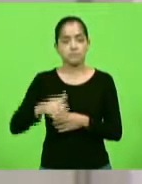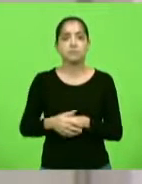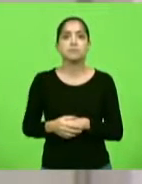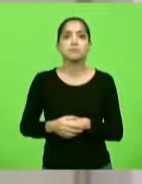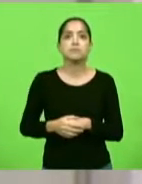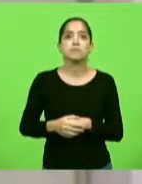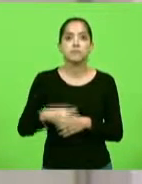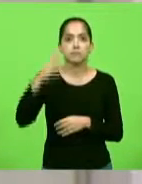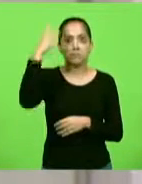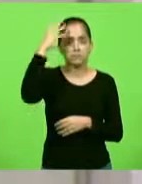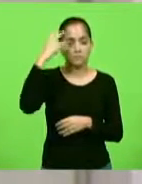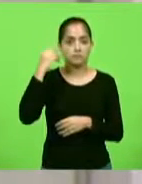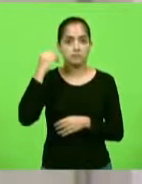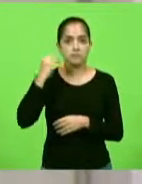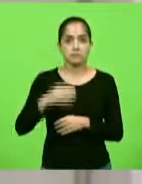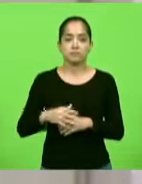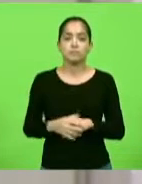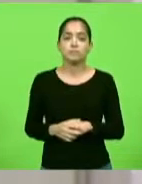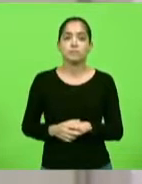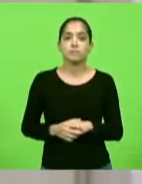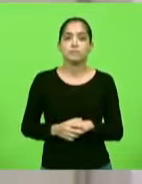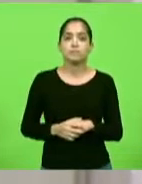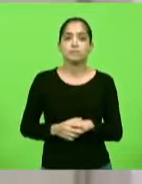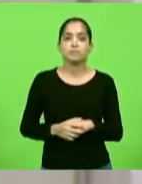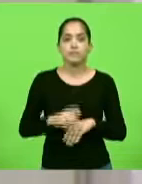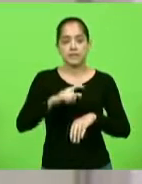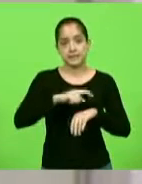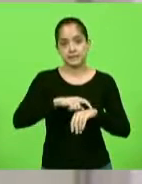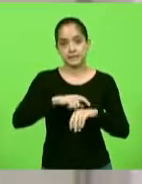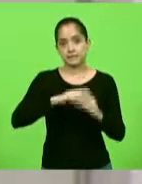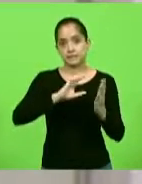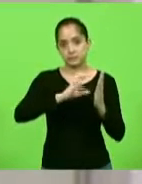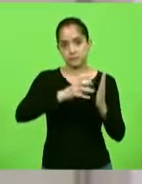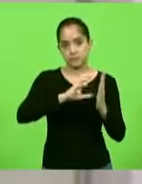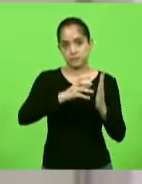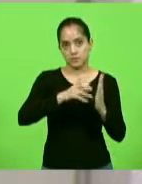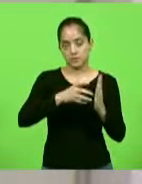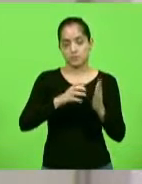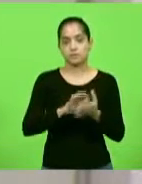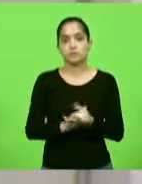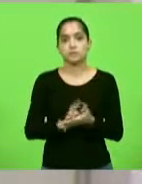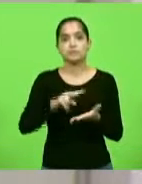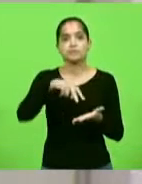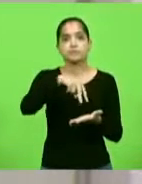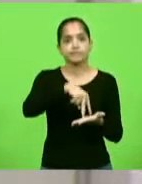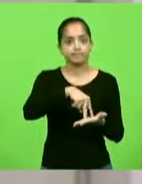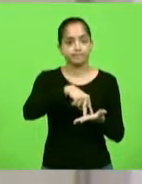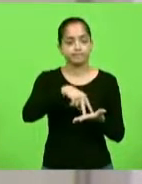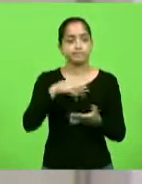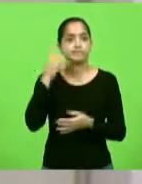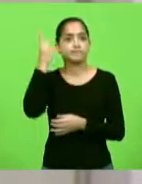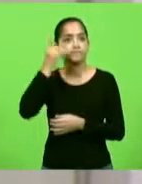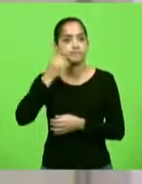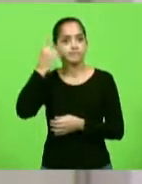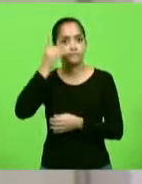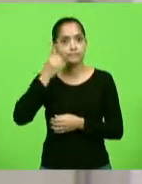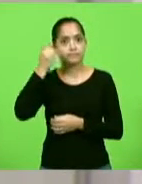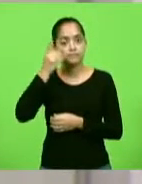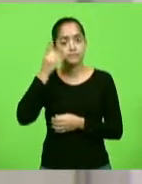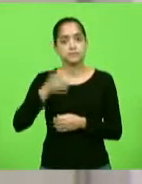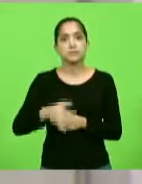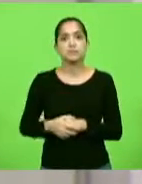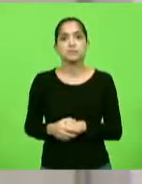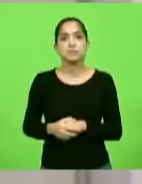deputada Luciane Carminati. Grande expediente. Nesse horário destinado aos partidos políticos, fizeram uso da palavra os senhores